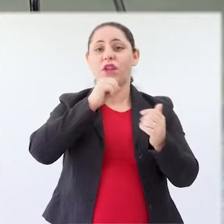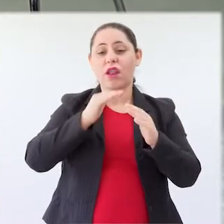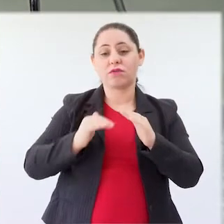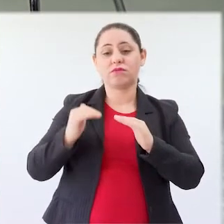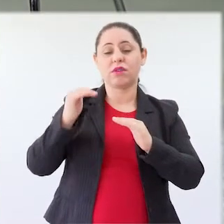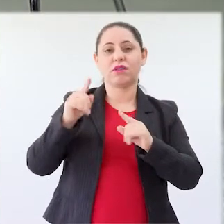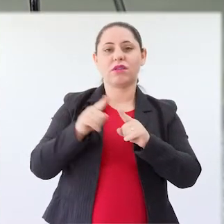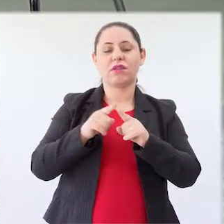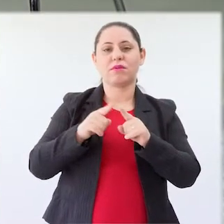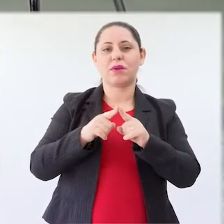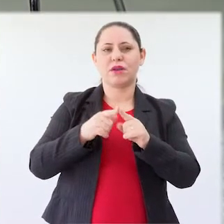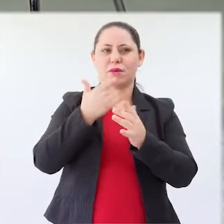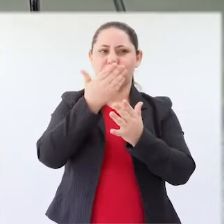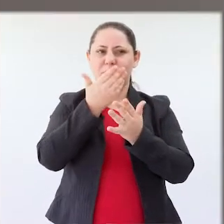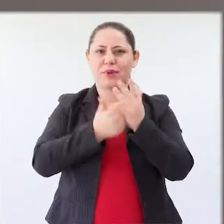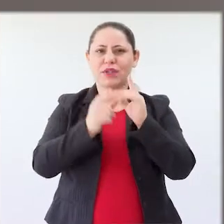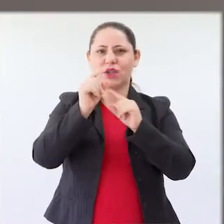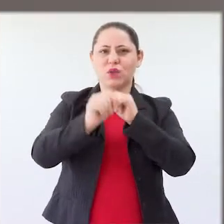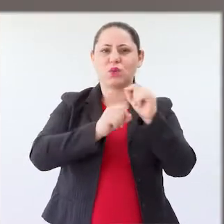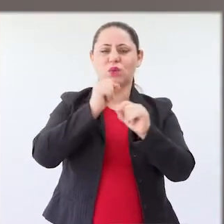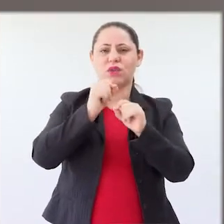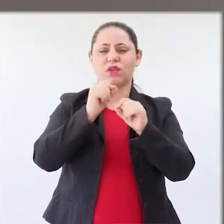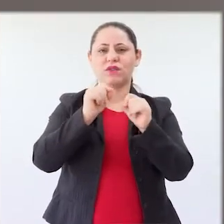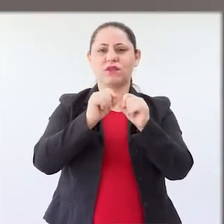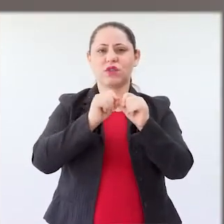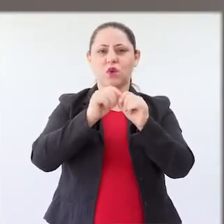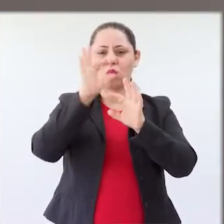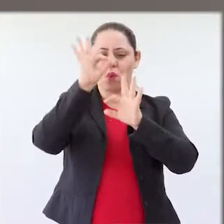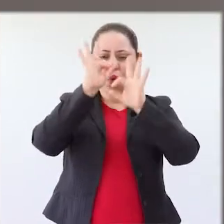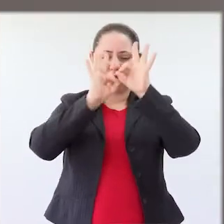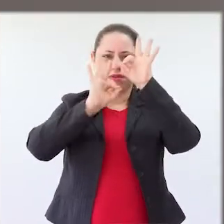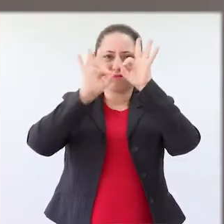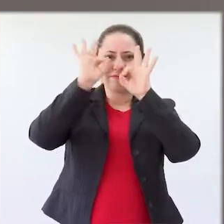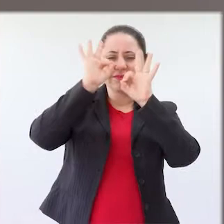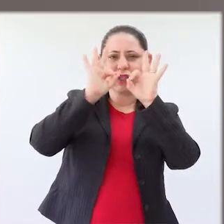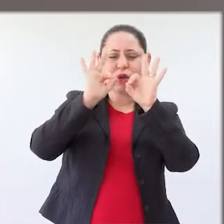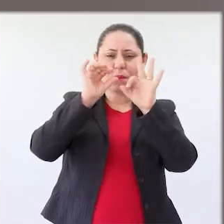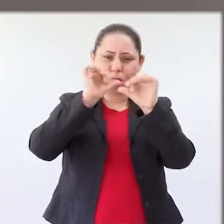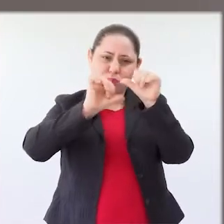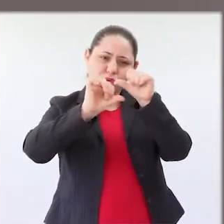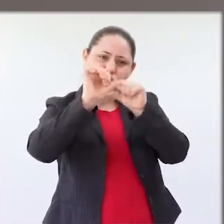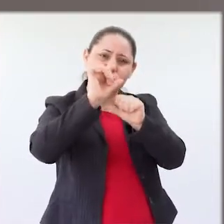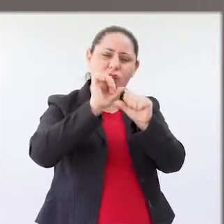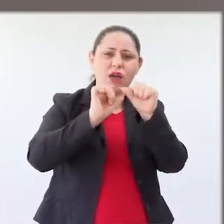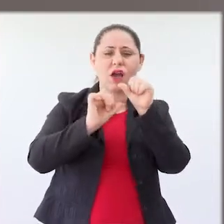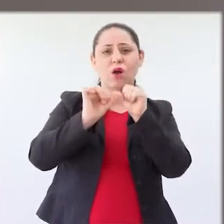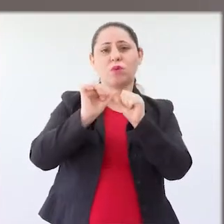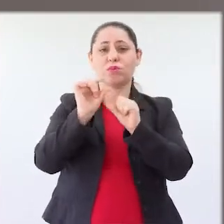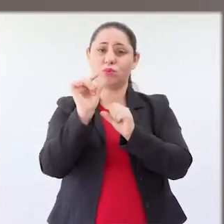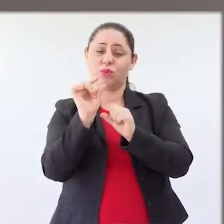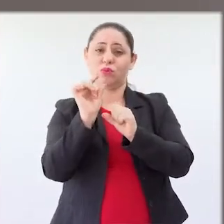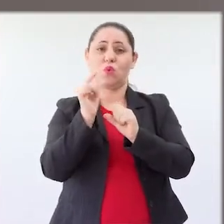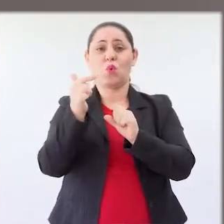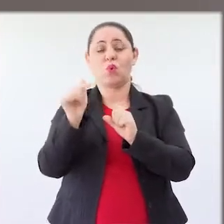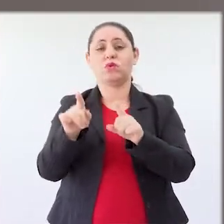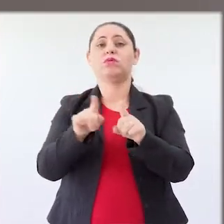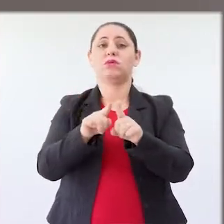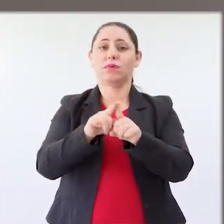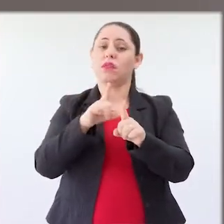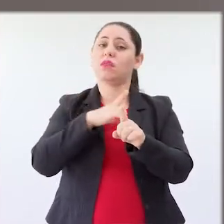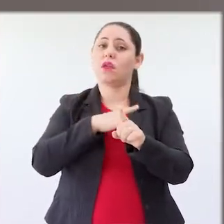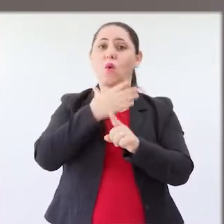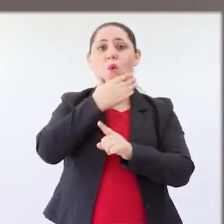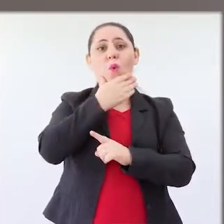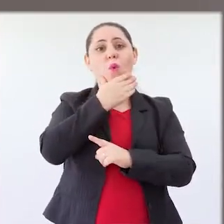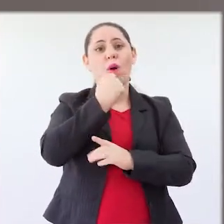estão perdendo um pouco daquele receio de fazer o preenchimento, de modificar um pouquinho alguma coisa ou outra. E também tem os